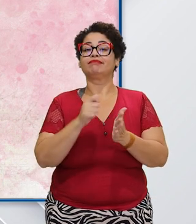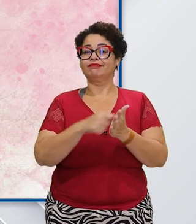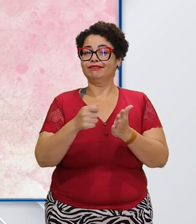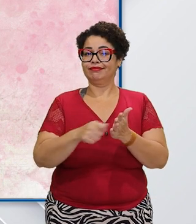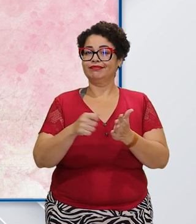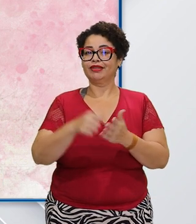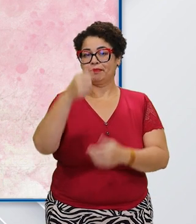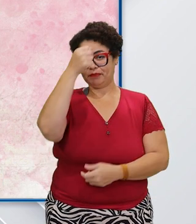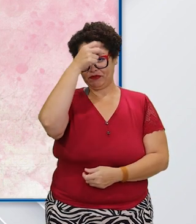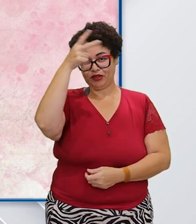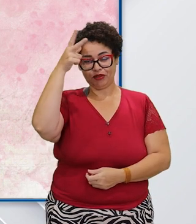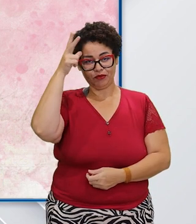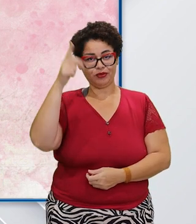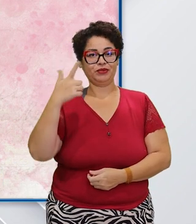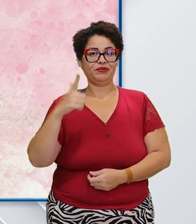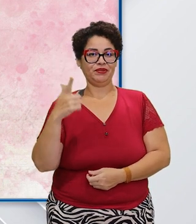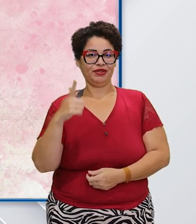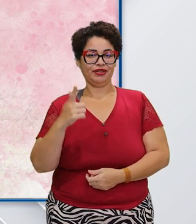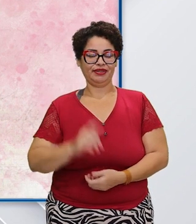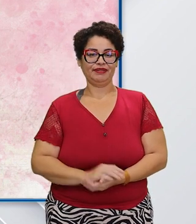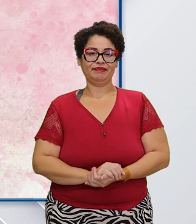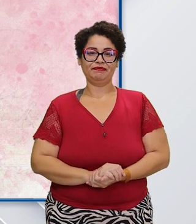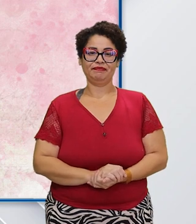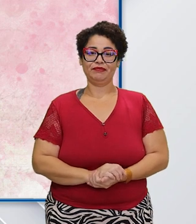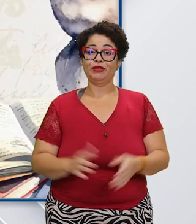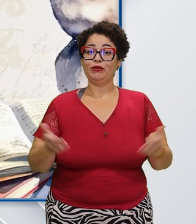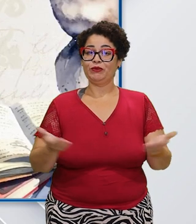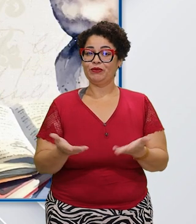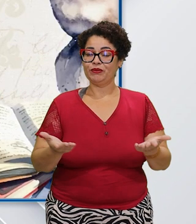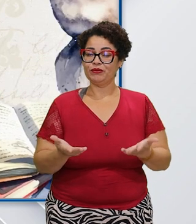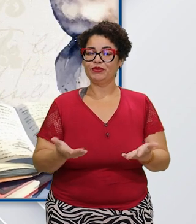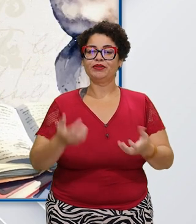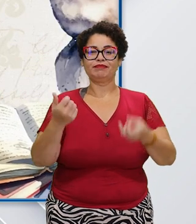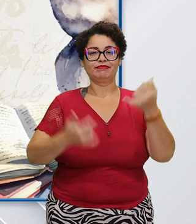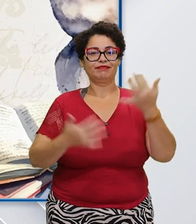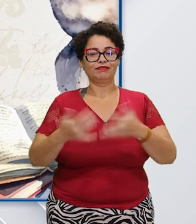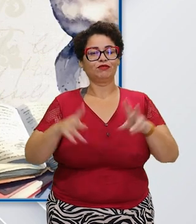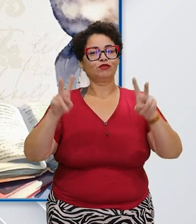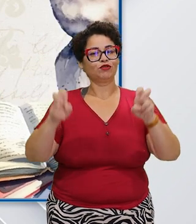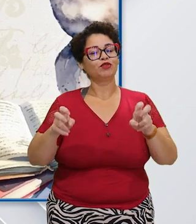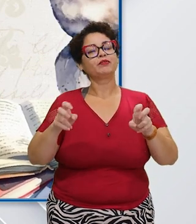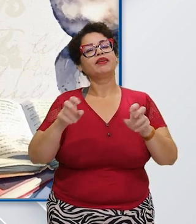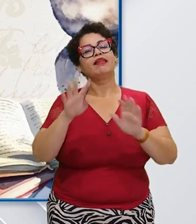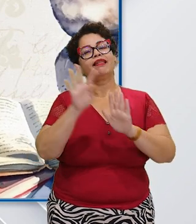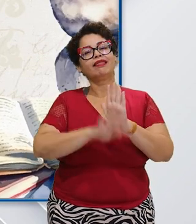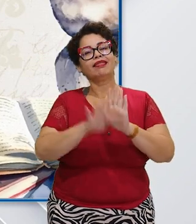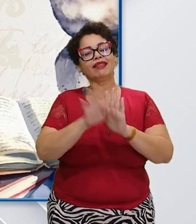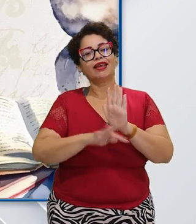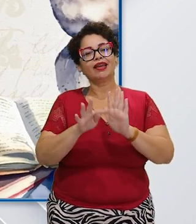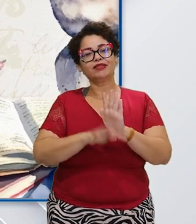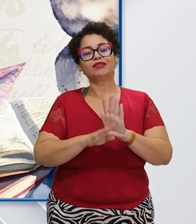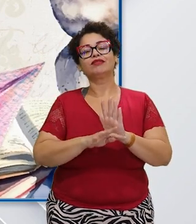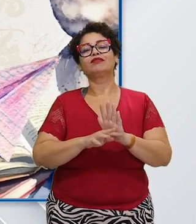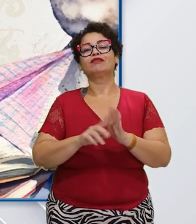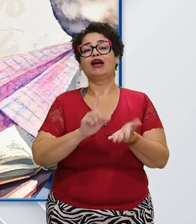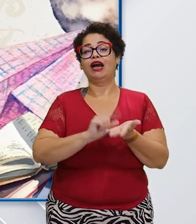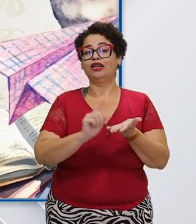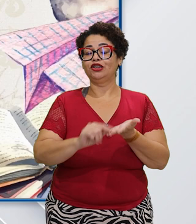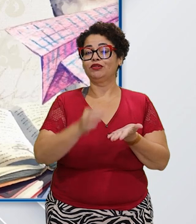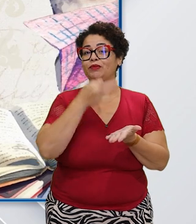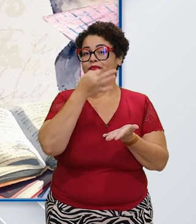texto em rede da Prefeitura de Goiânia hoje falaremos sobre o gênero textual artigo de